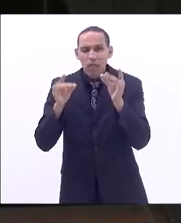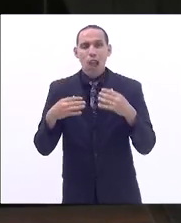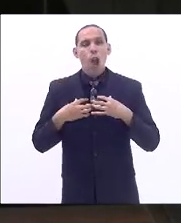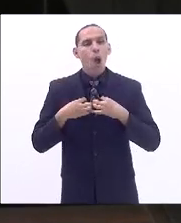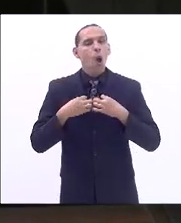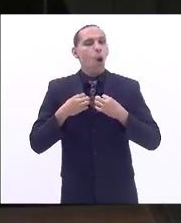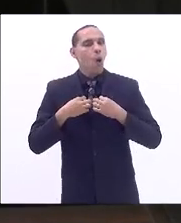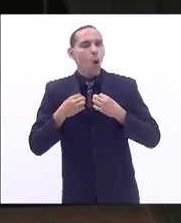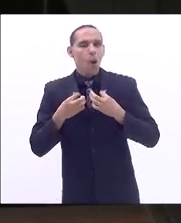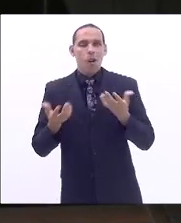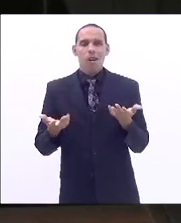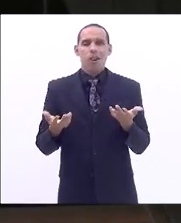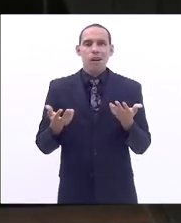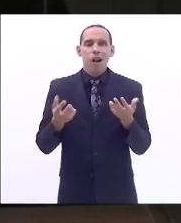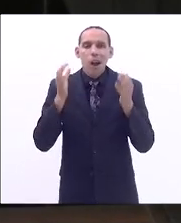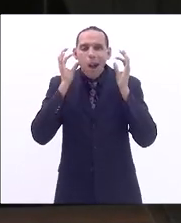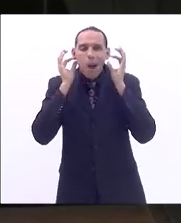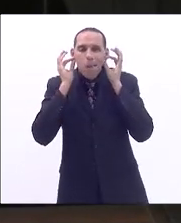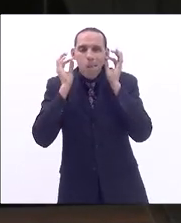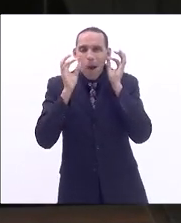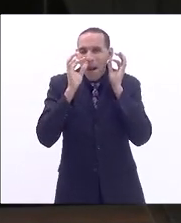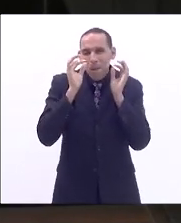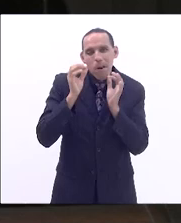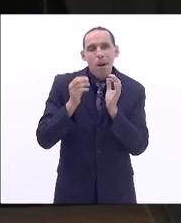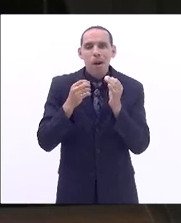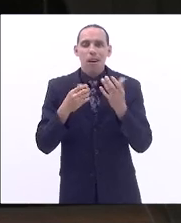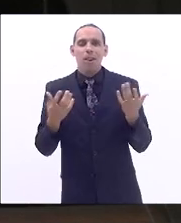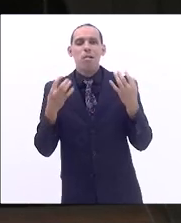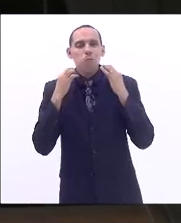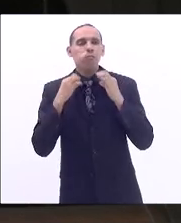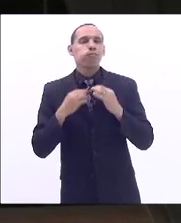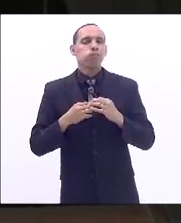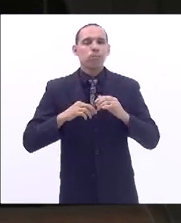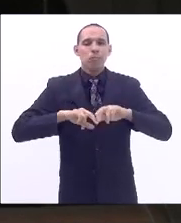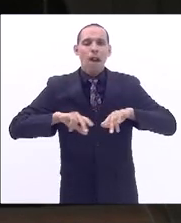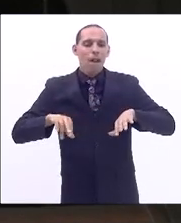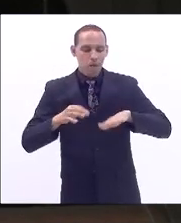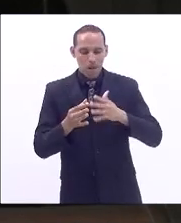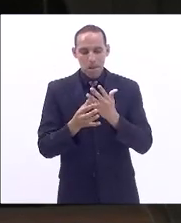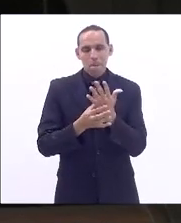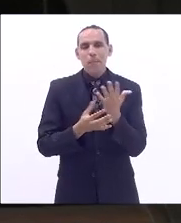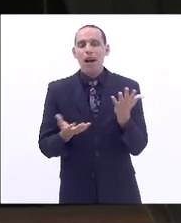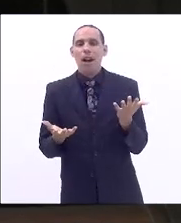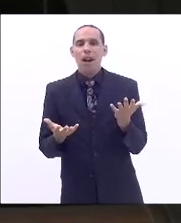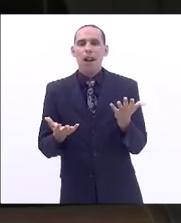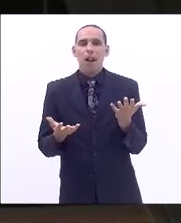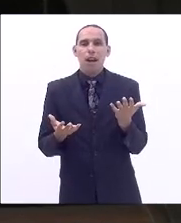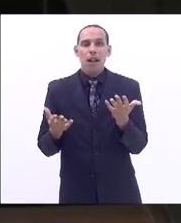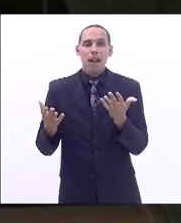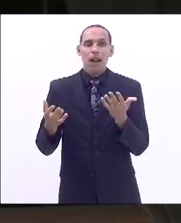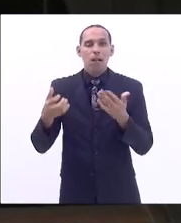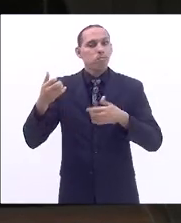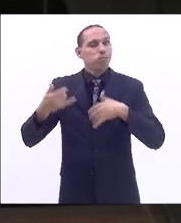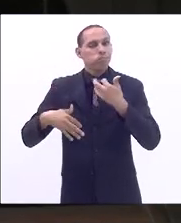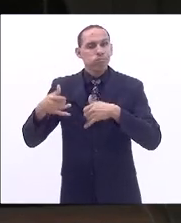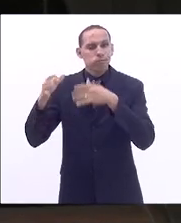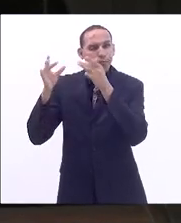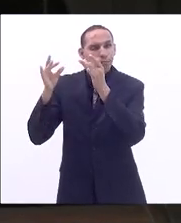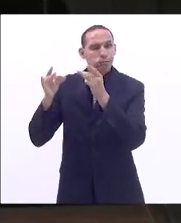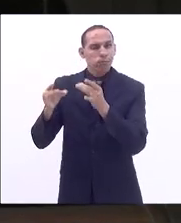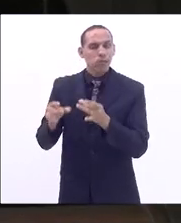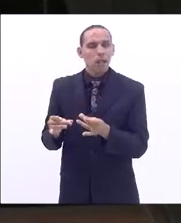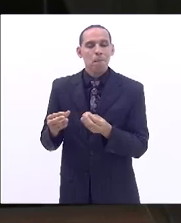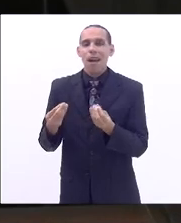de vestimentas de adornos né e que essa descrição ela tem como fundamento o